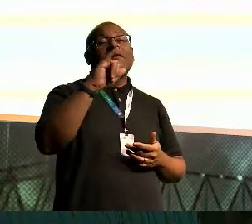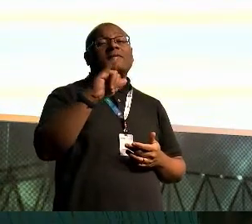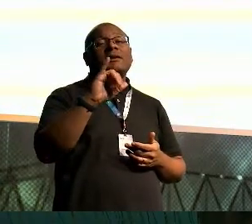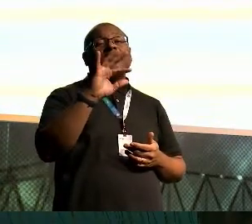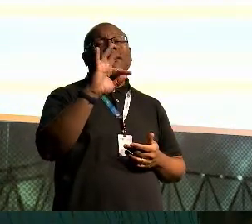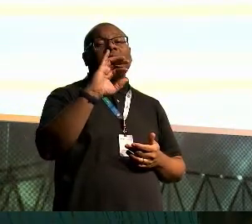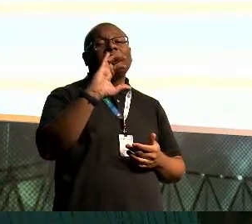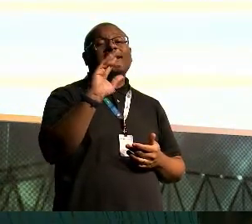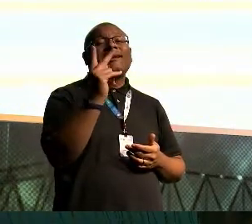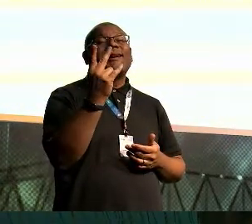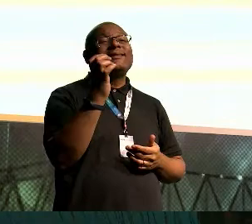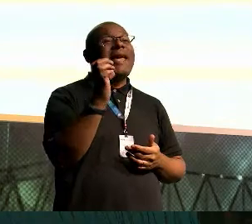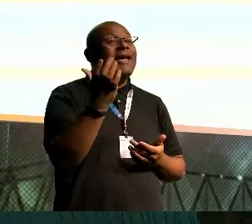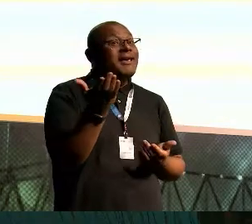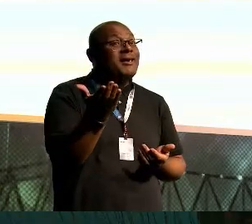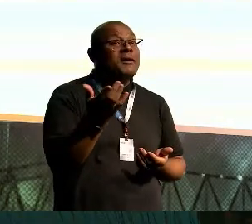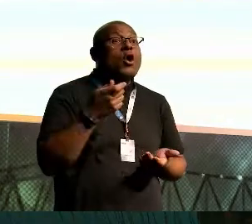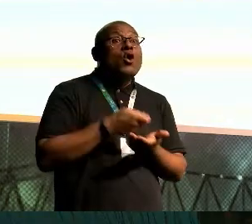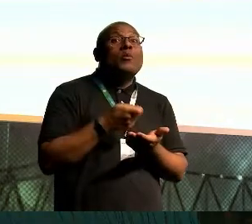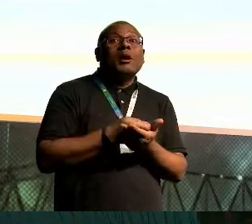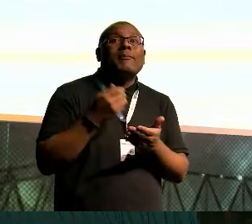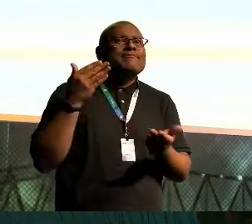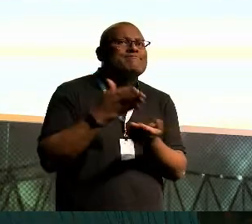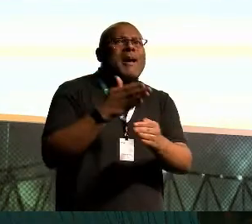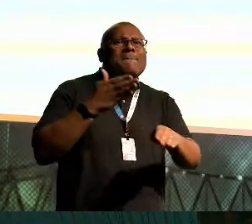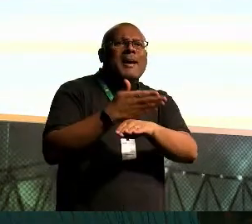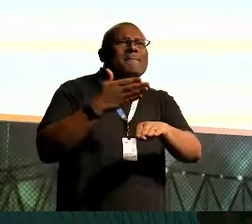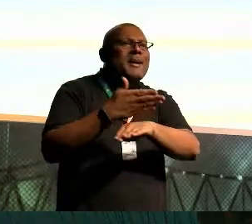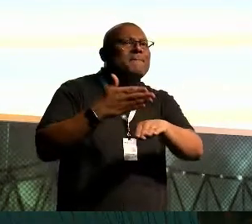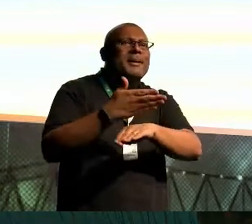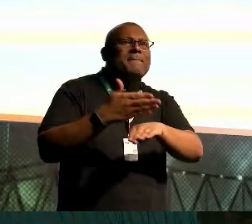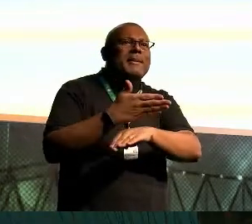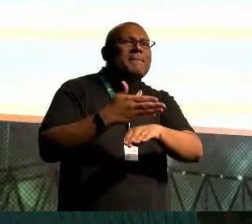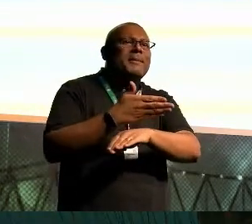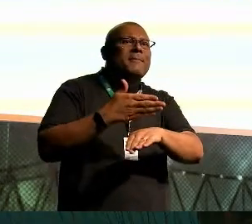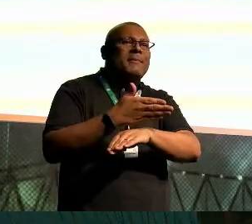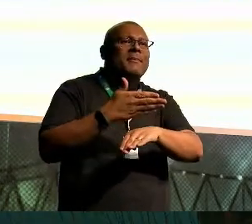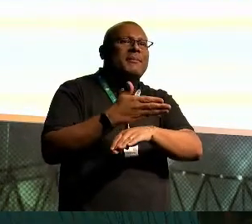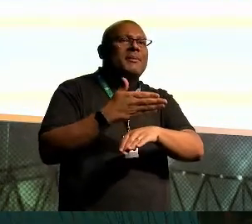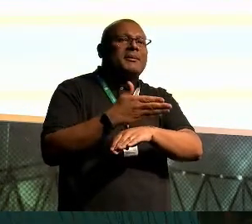no começo foram os grandes bancos, mas a gente já tem gente nova aí se movimentando.